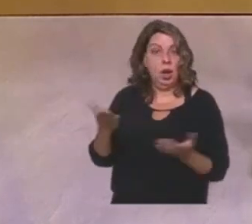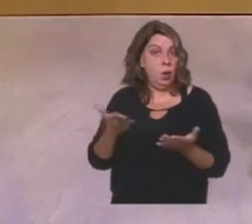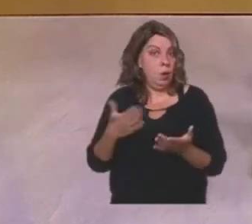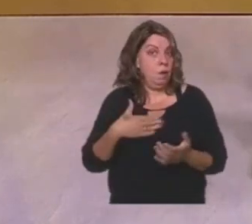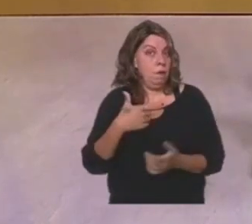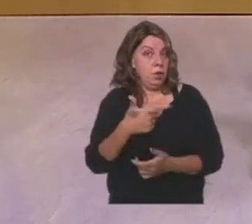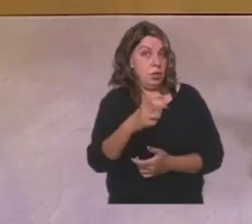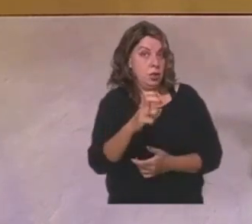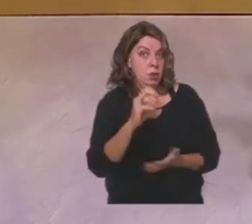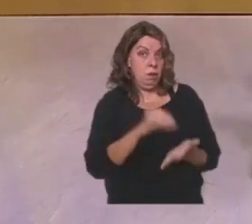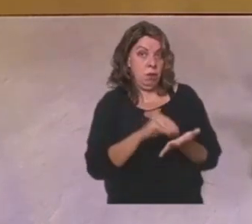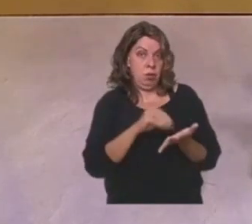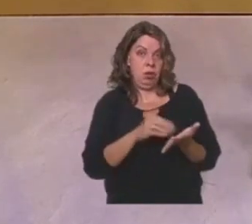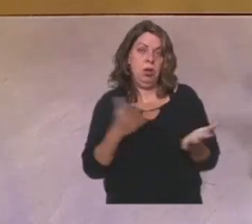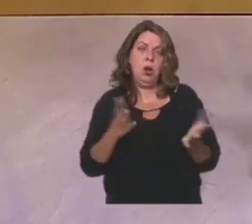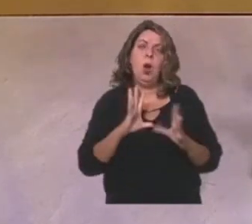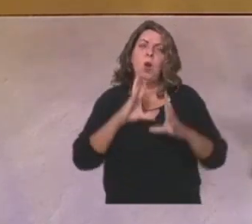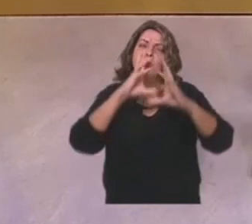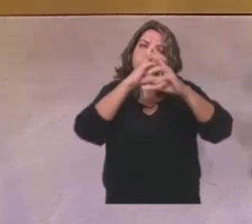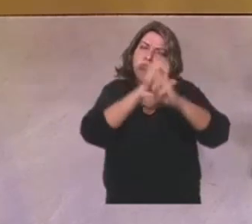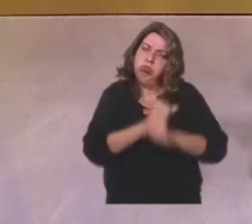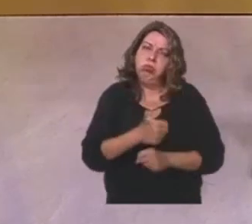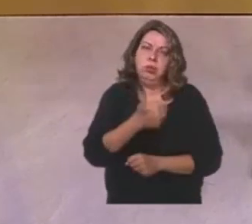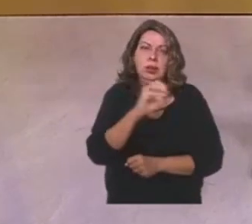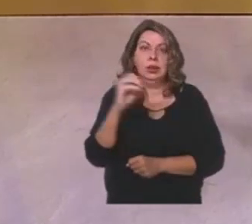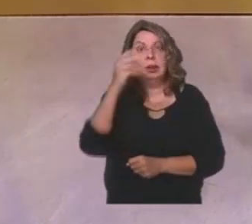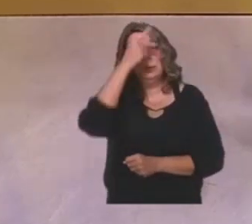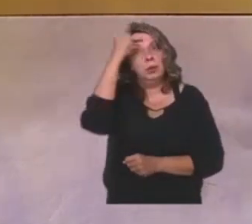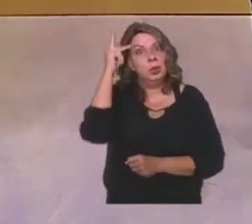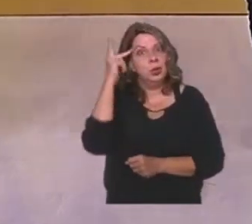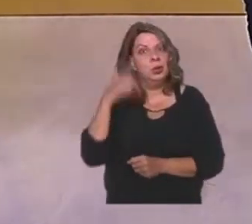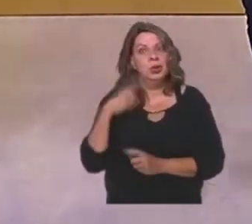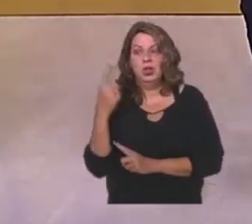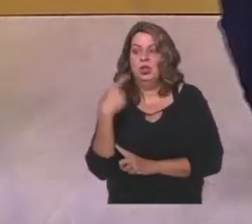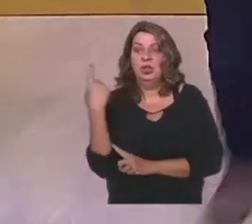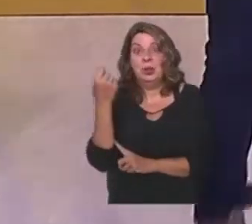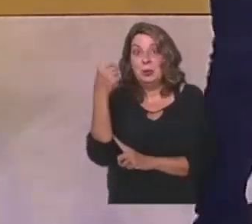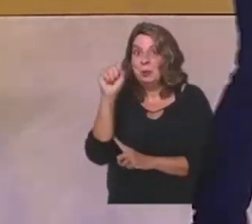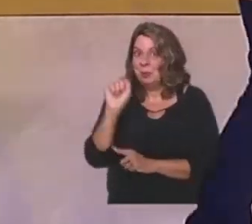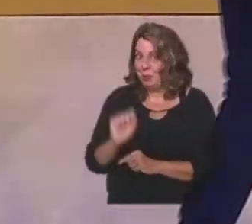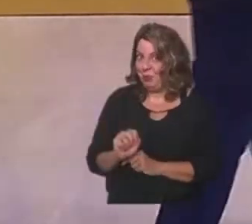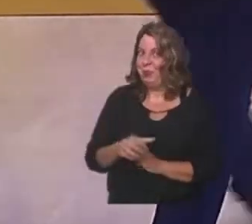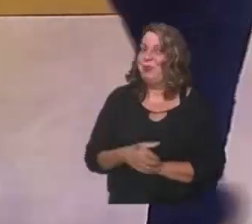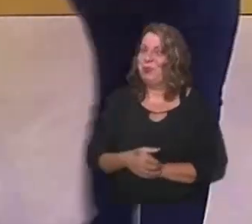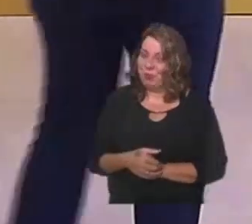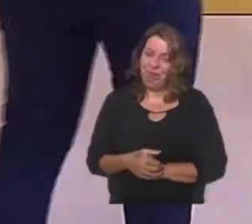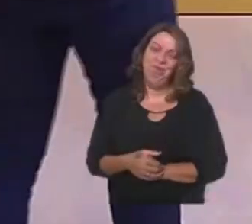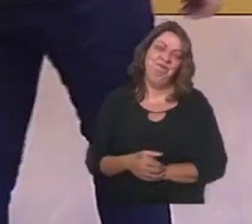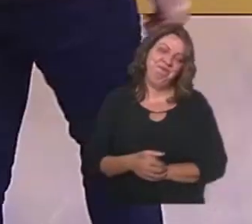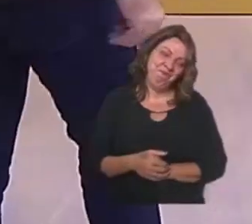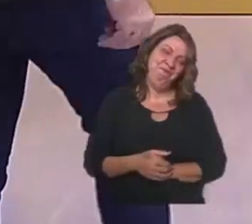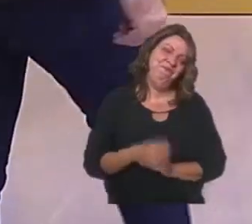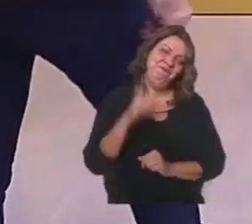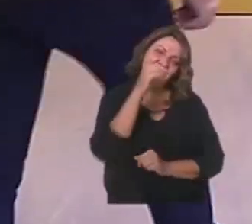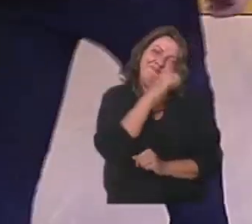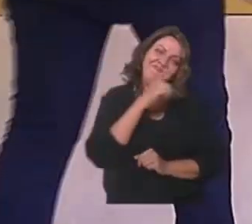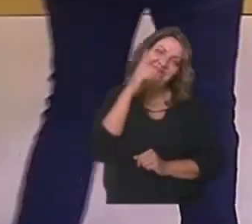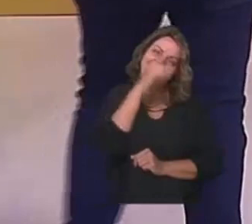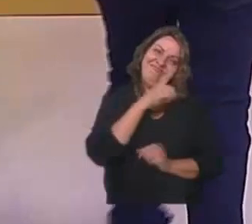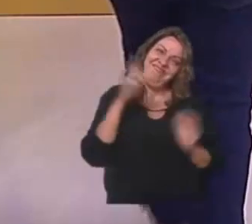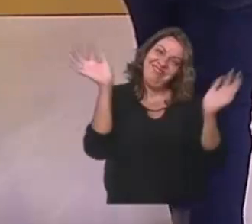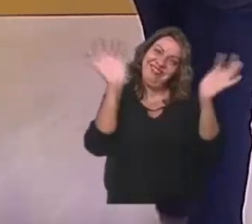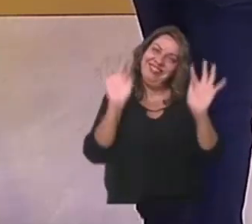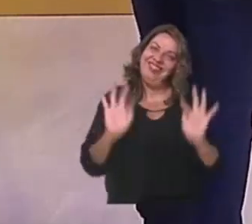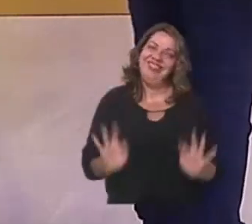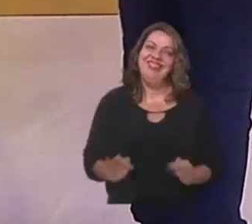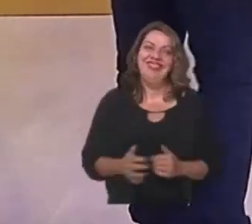25. Vamos fechar esse time de 100 contemplados no nosso Gira Sergipe, minha gente. Um domingão mais feliz